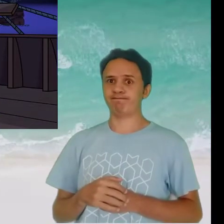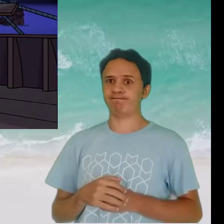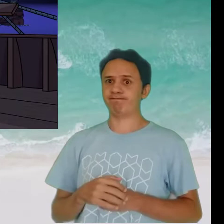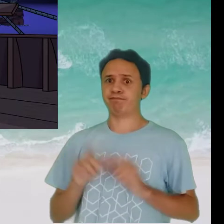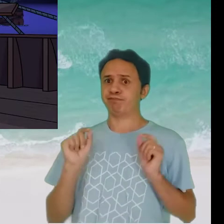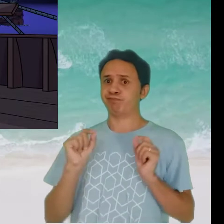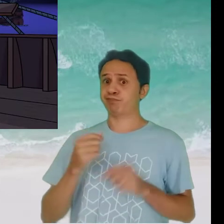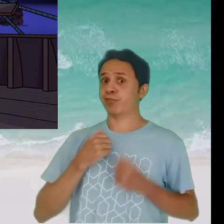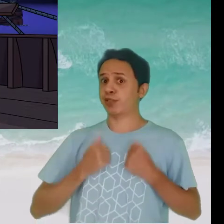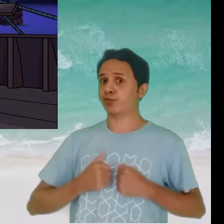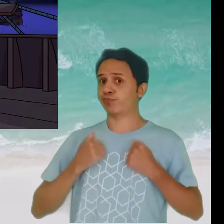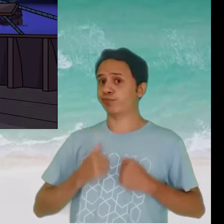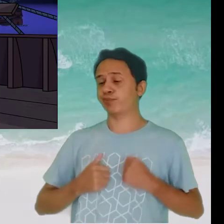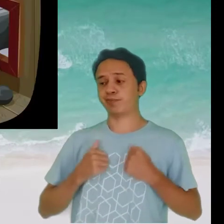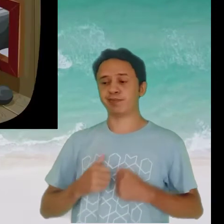banho?